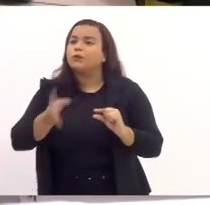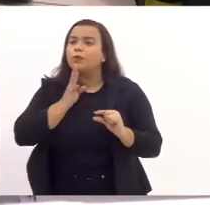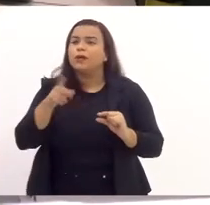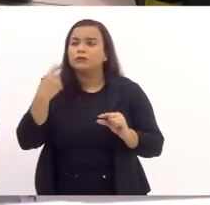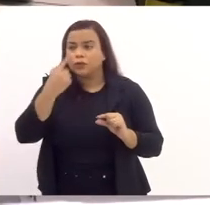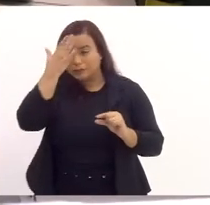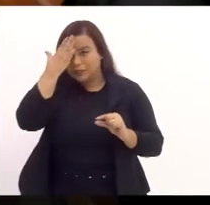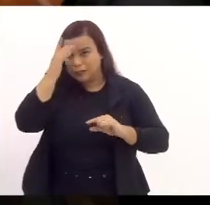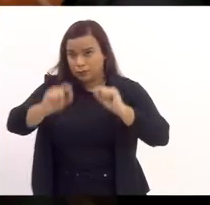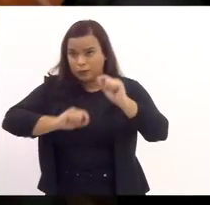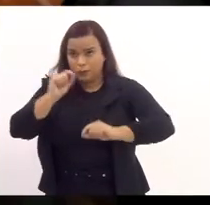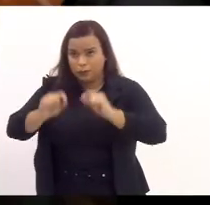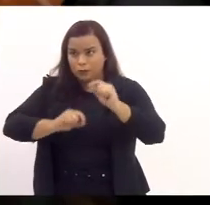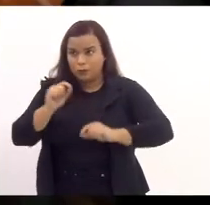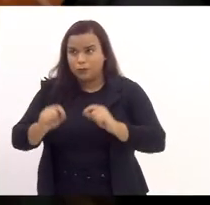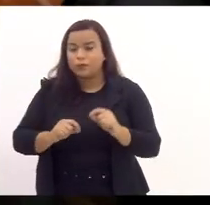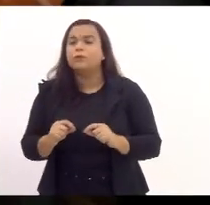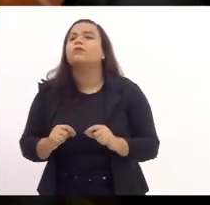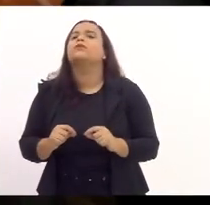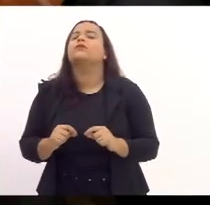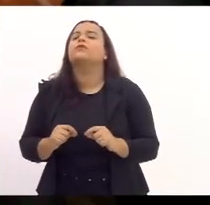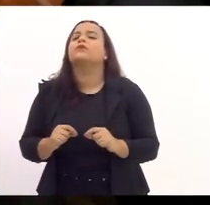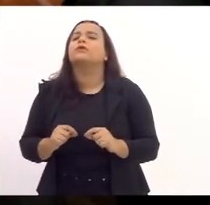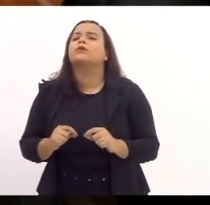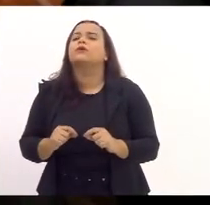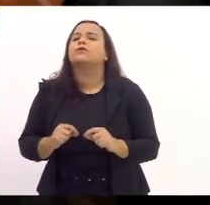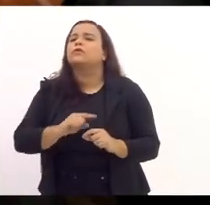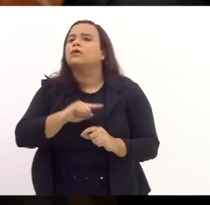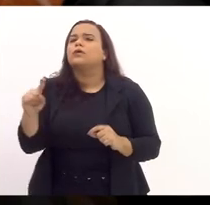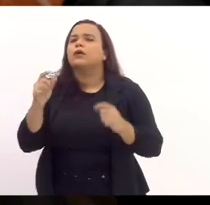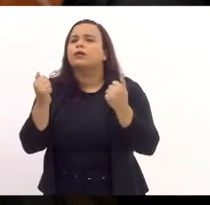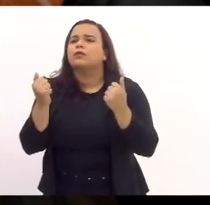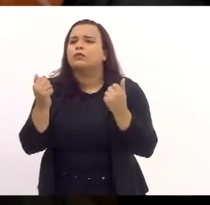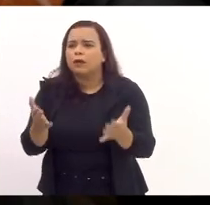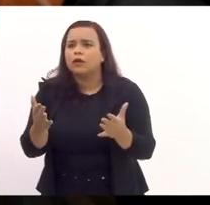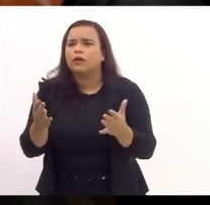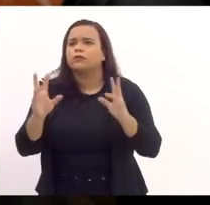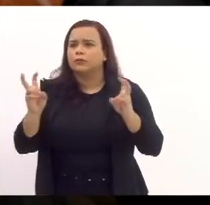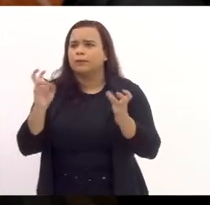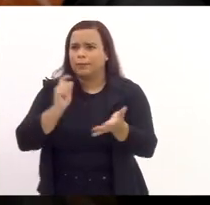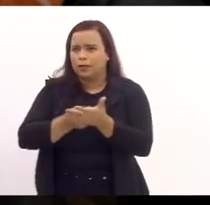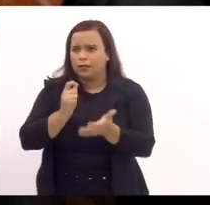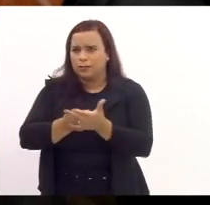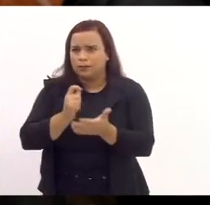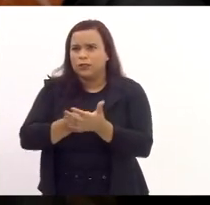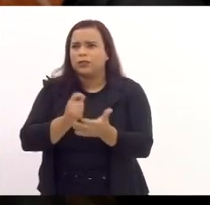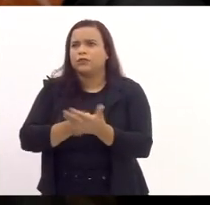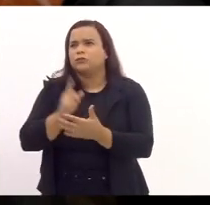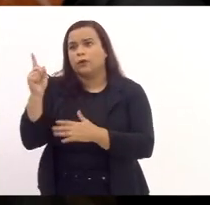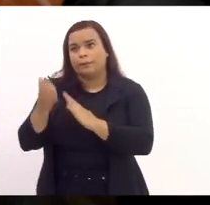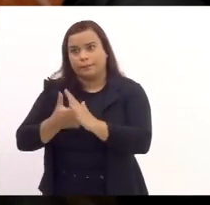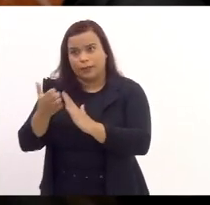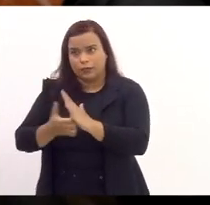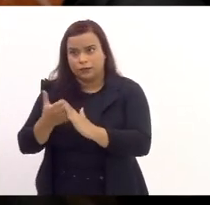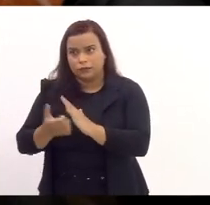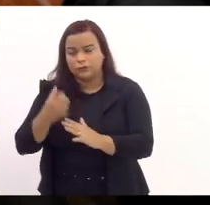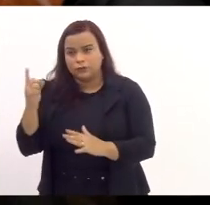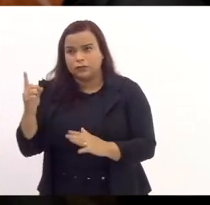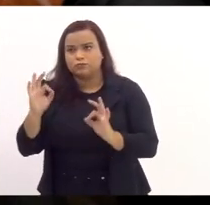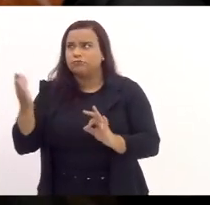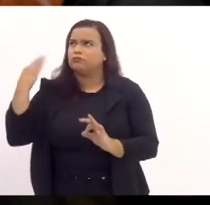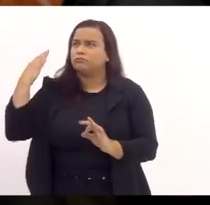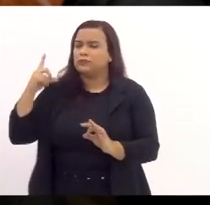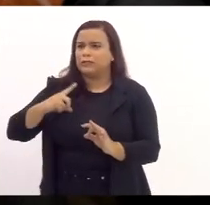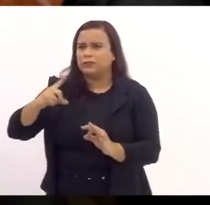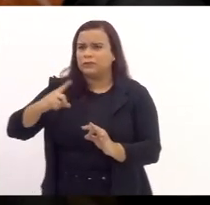alguns terrenos, eu não sei elencar todos agora, eles foram dados em dação de pagamento à concessionária na época e, pelo